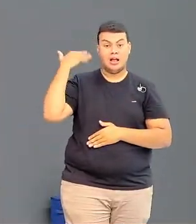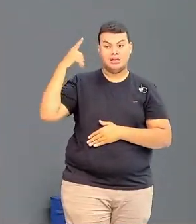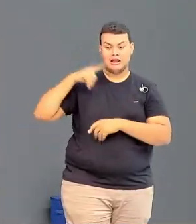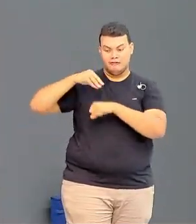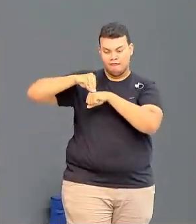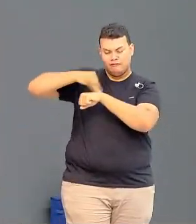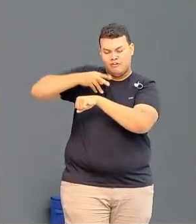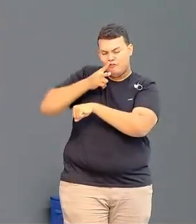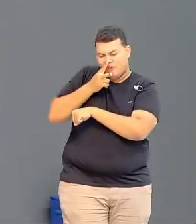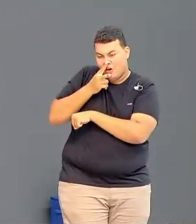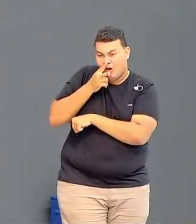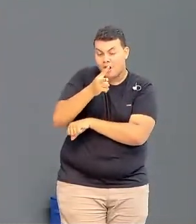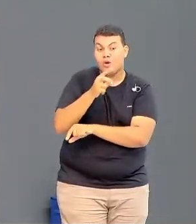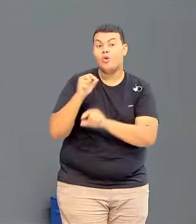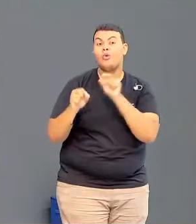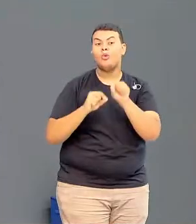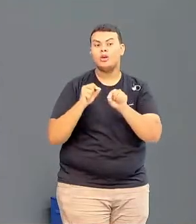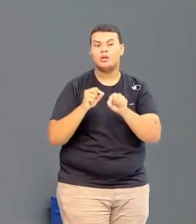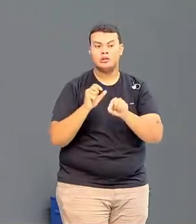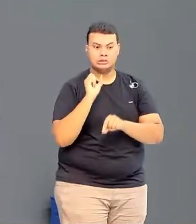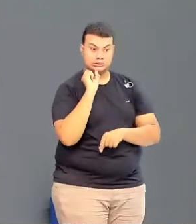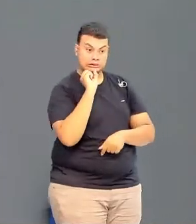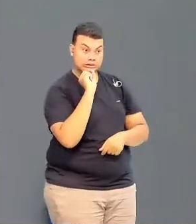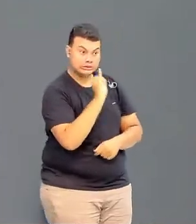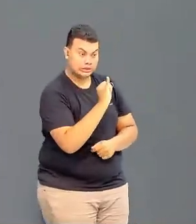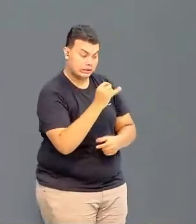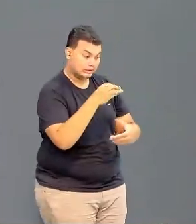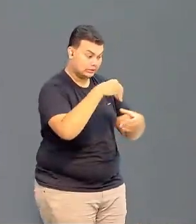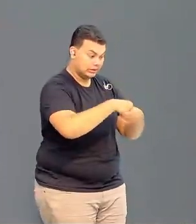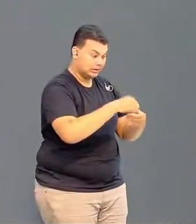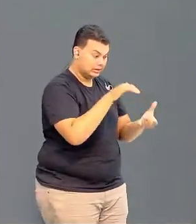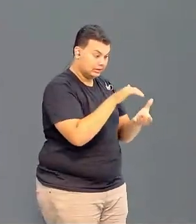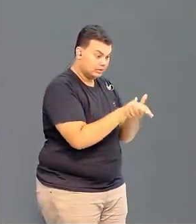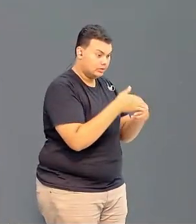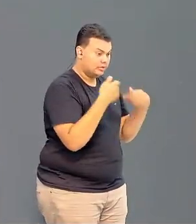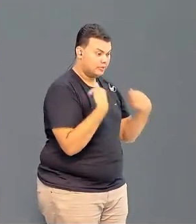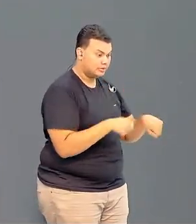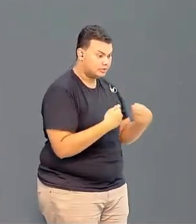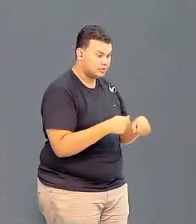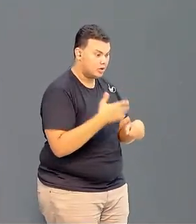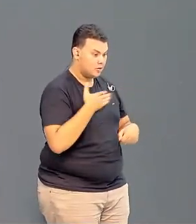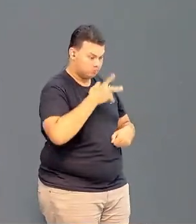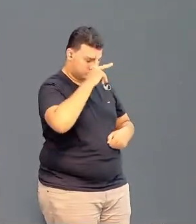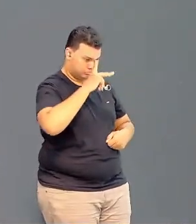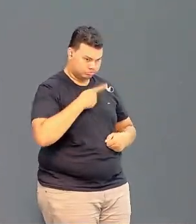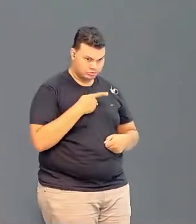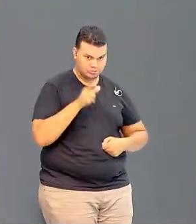muito forte de que tratar finanças dentro do casamento tinha que ser assim: cuide do seu, que ele cuida do dele.